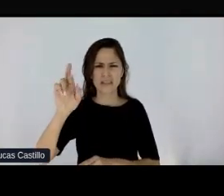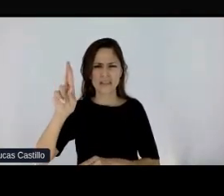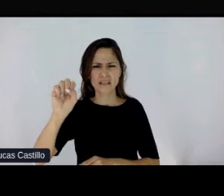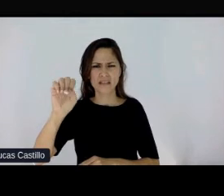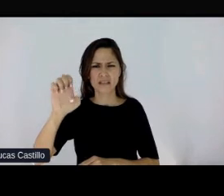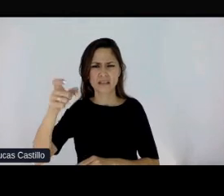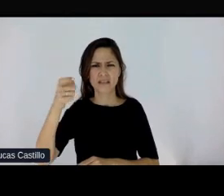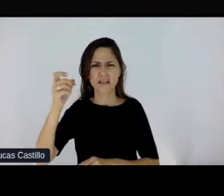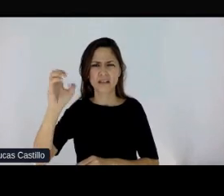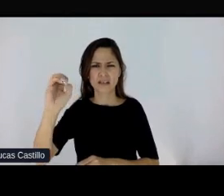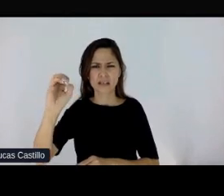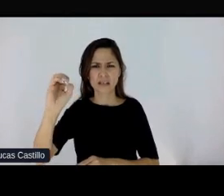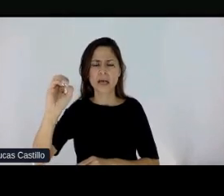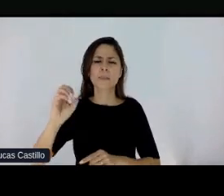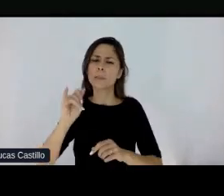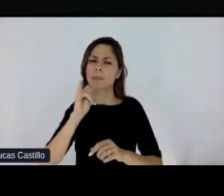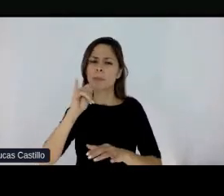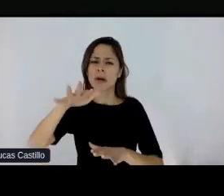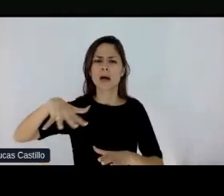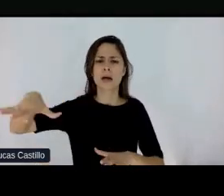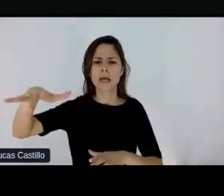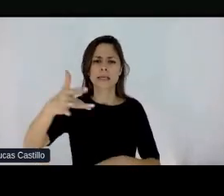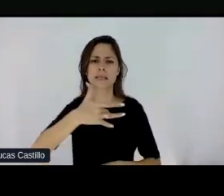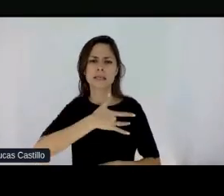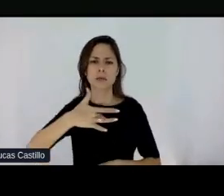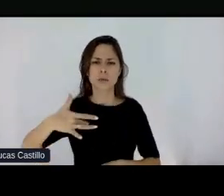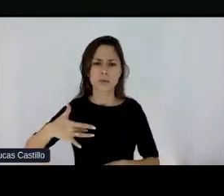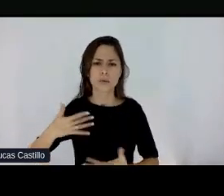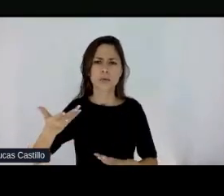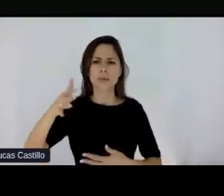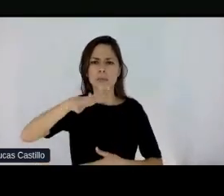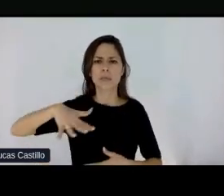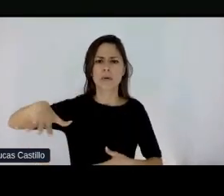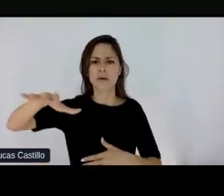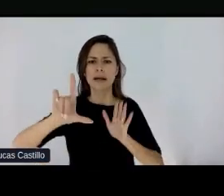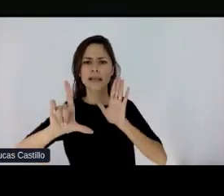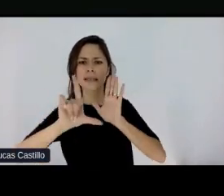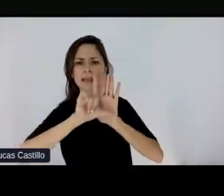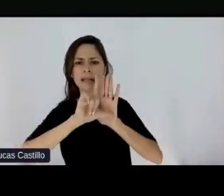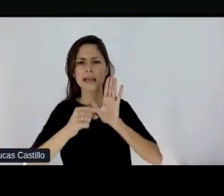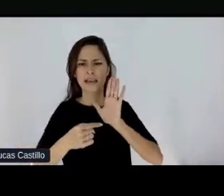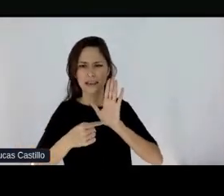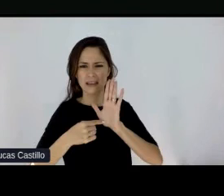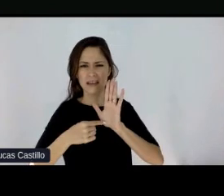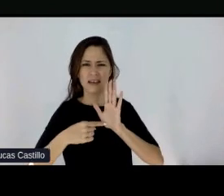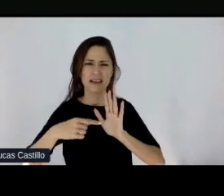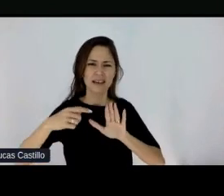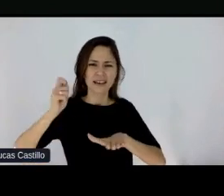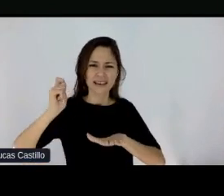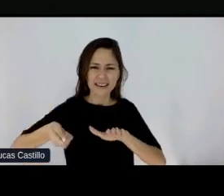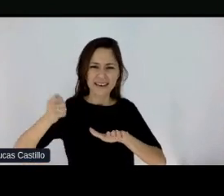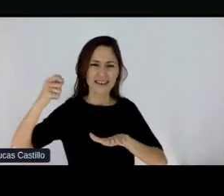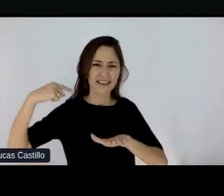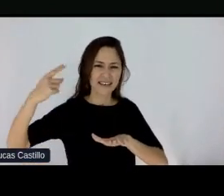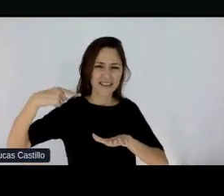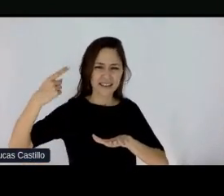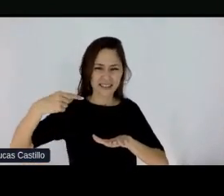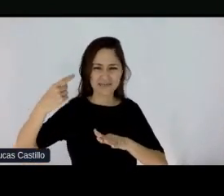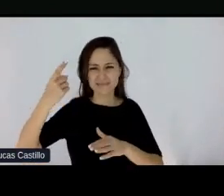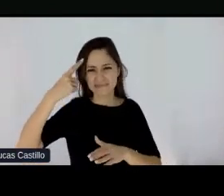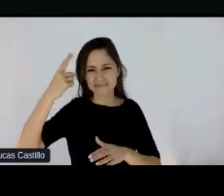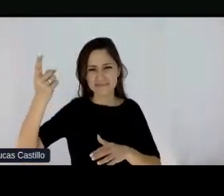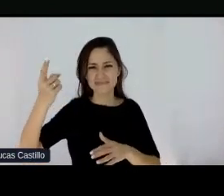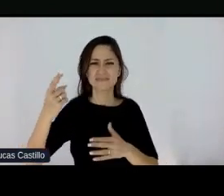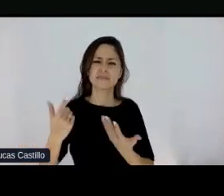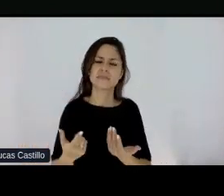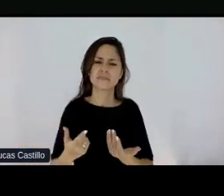principalmente na área de saúde, na área legislativa, né, que envolve muita questão assim de direitos,